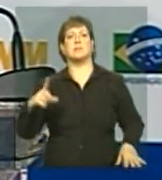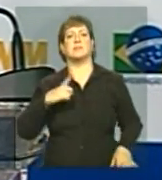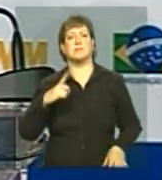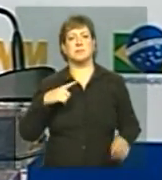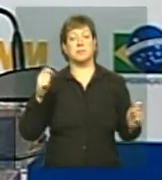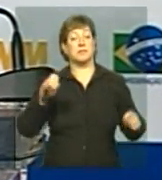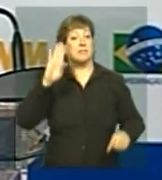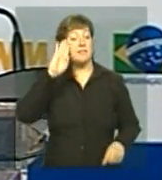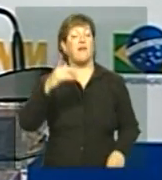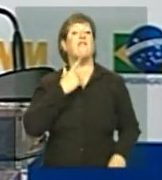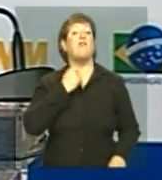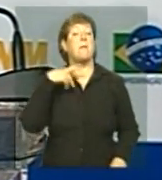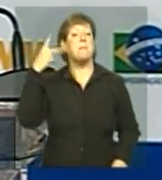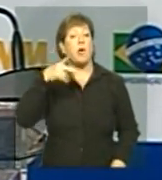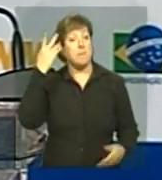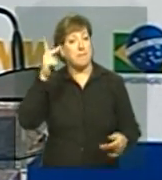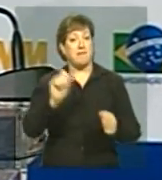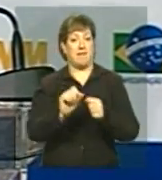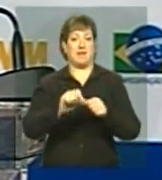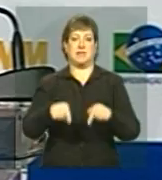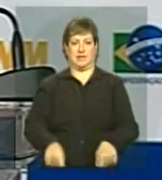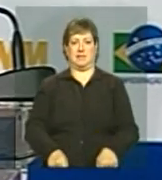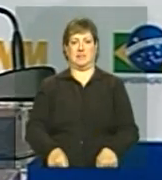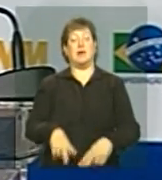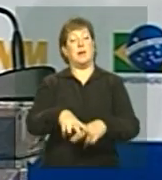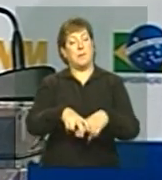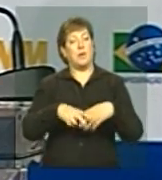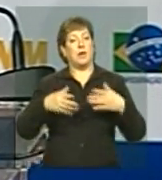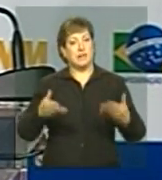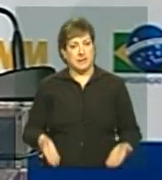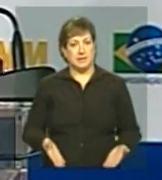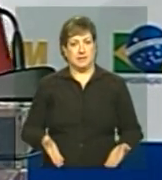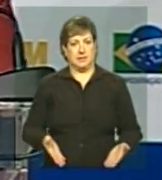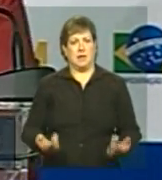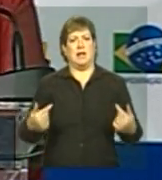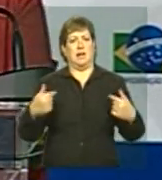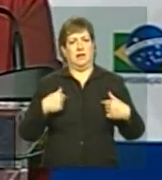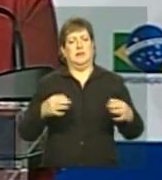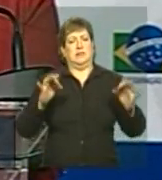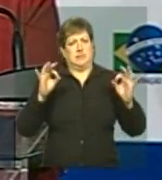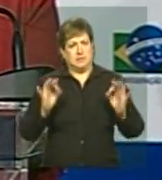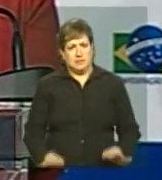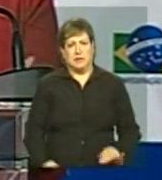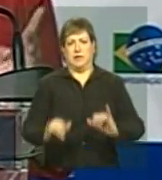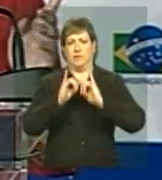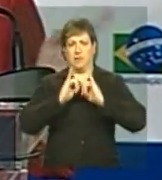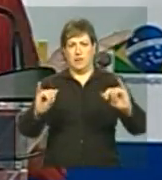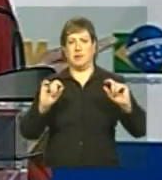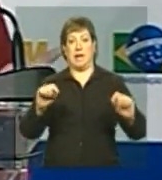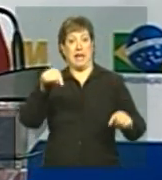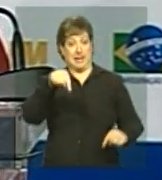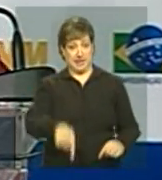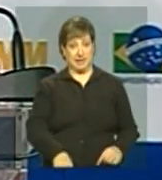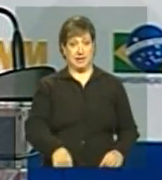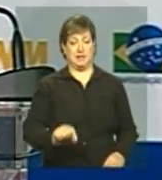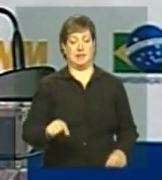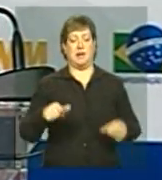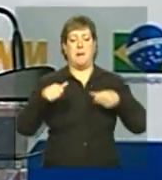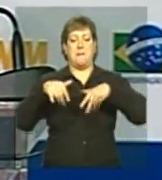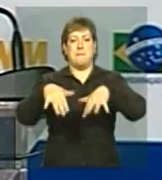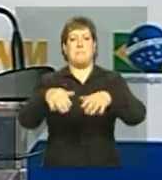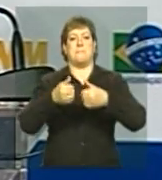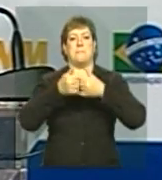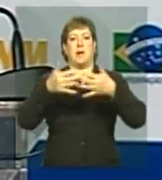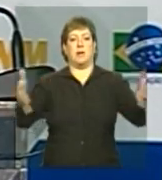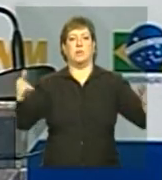vontade política para isso. Por isso, eu afirmei aqui na marcha de abertura